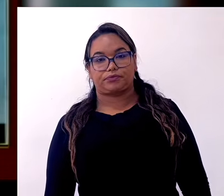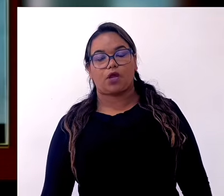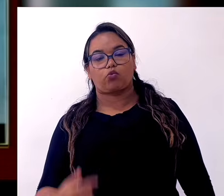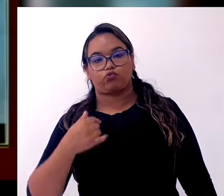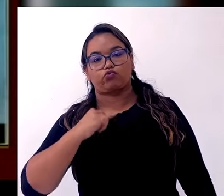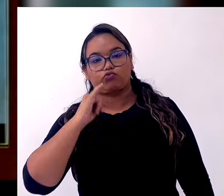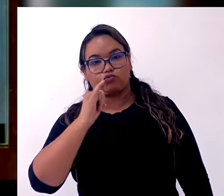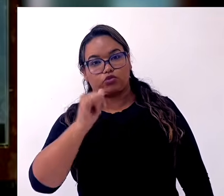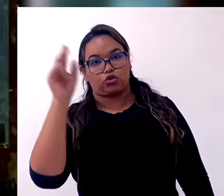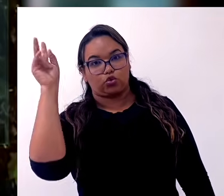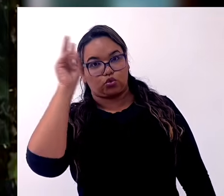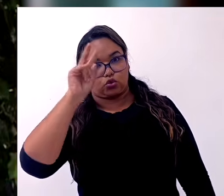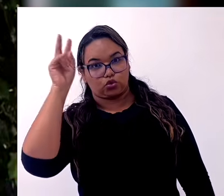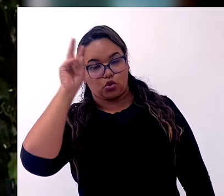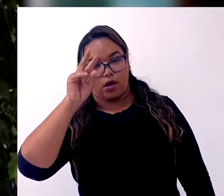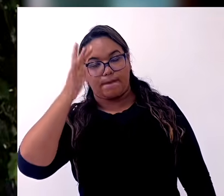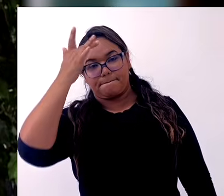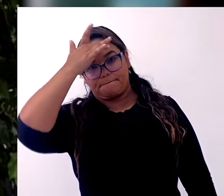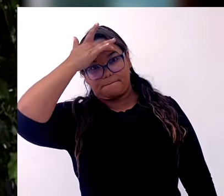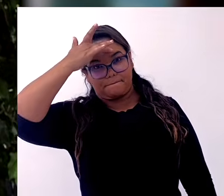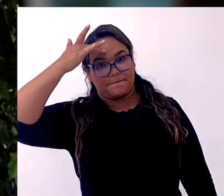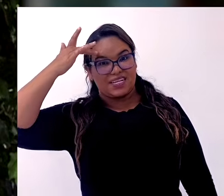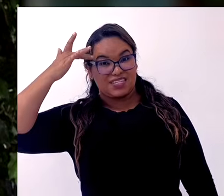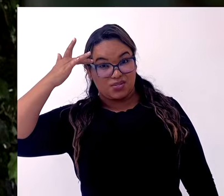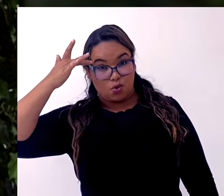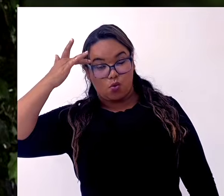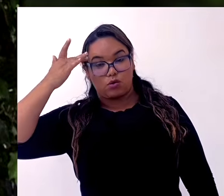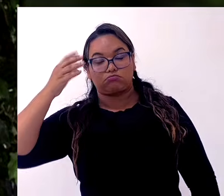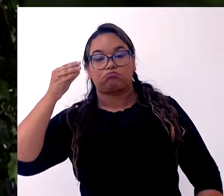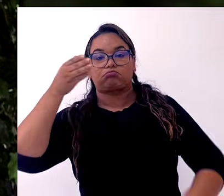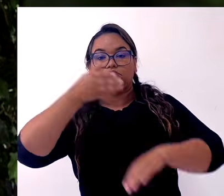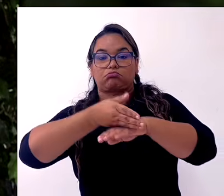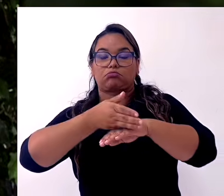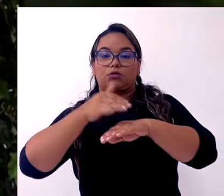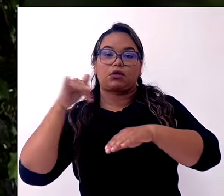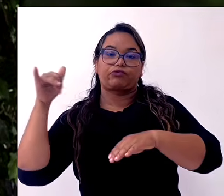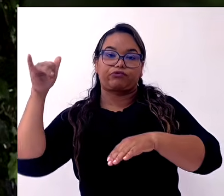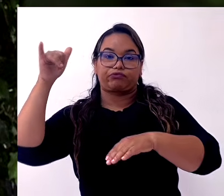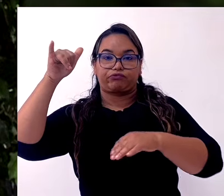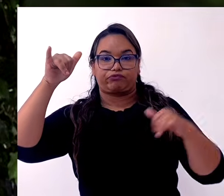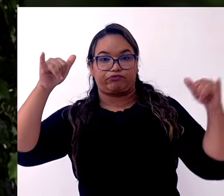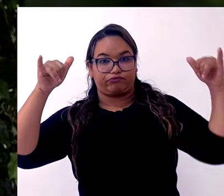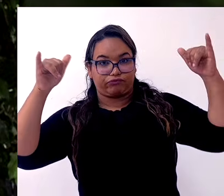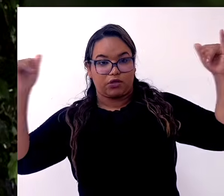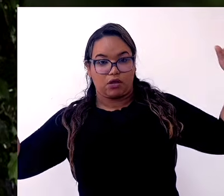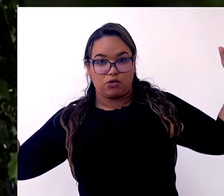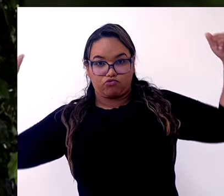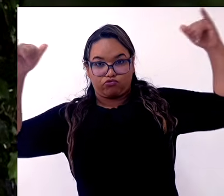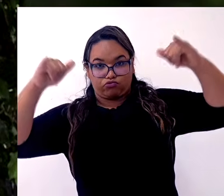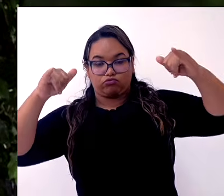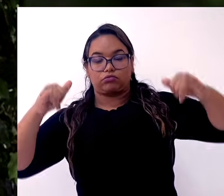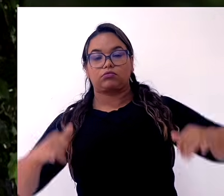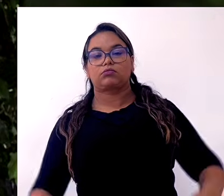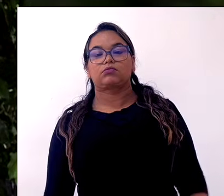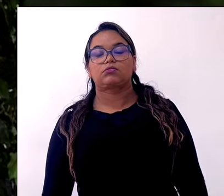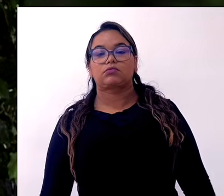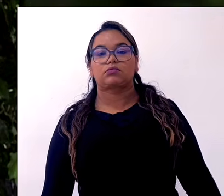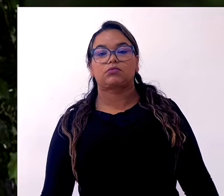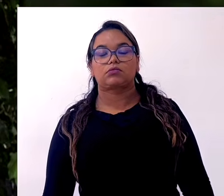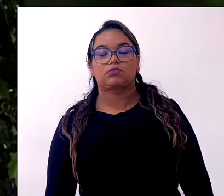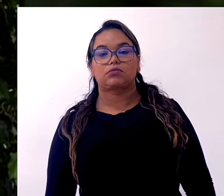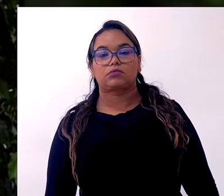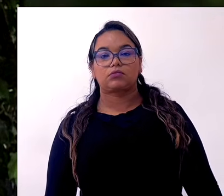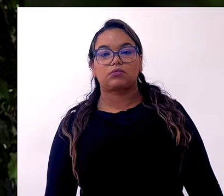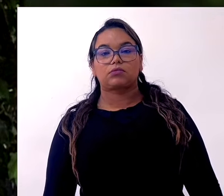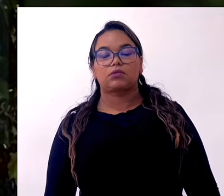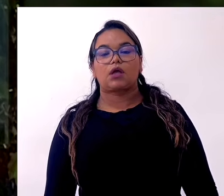Quem foi? O que aconteceu aqui? Como é possível ter todos os nomes dessas pessoas e não ter a